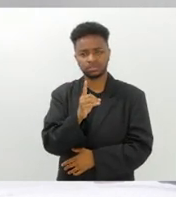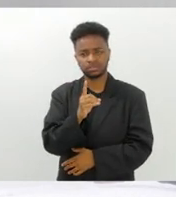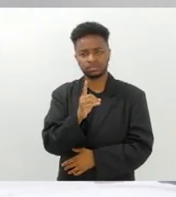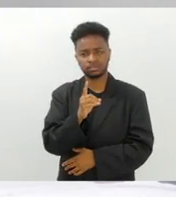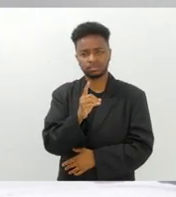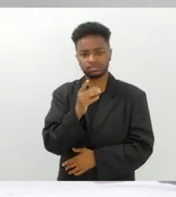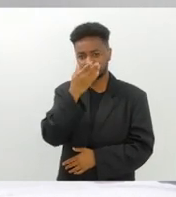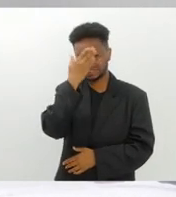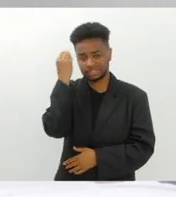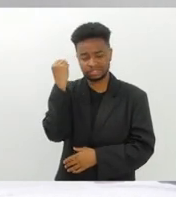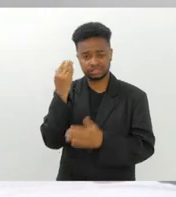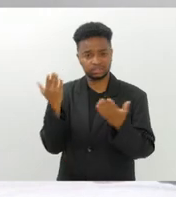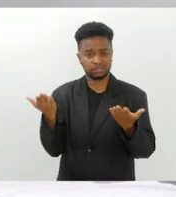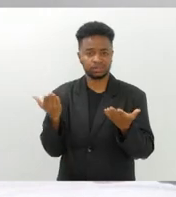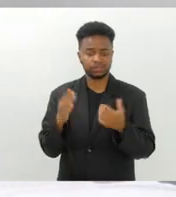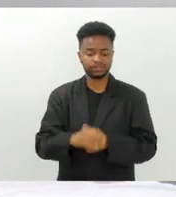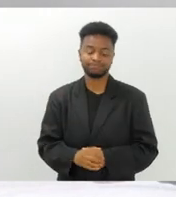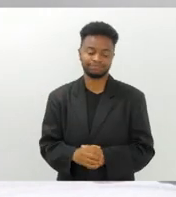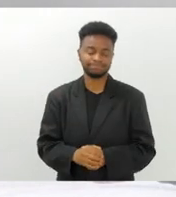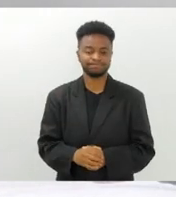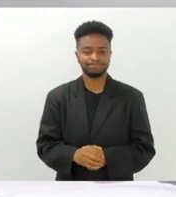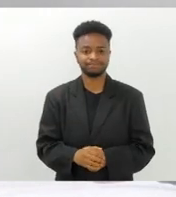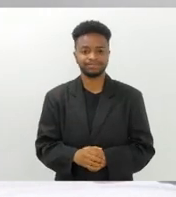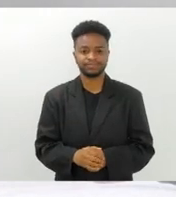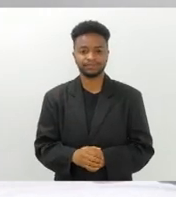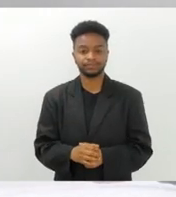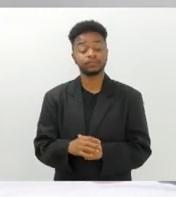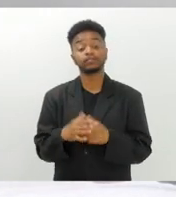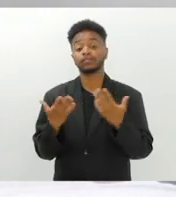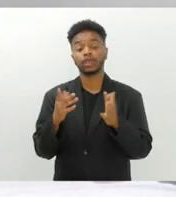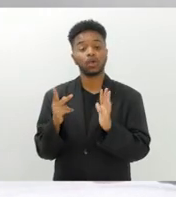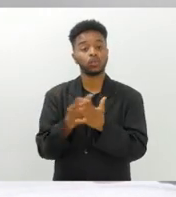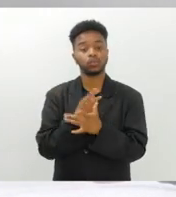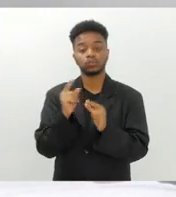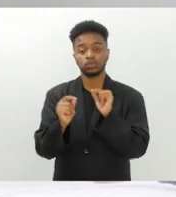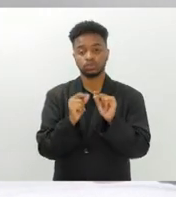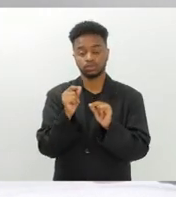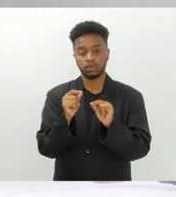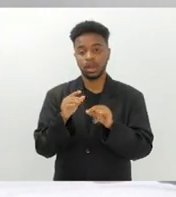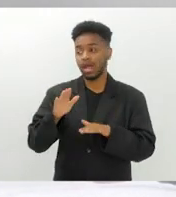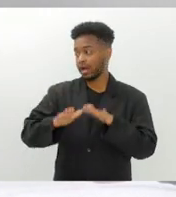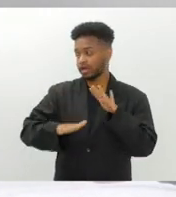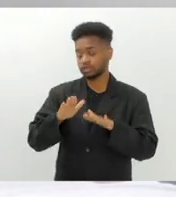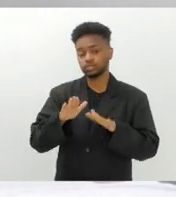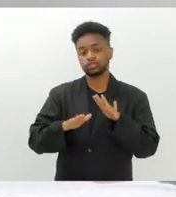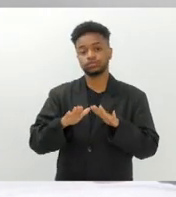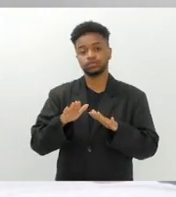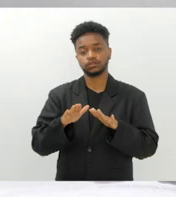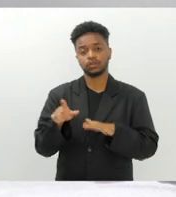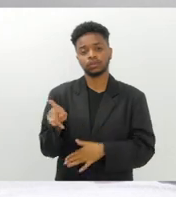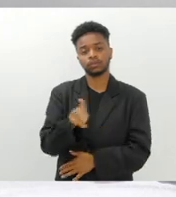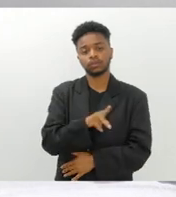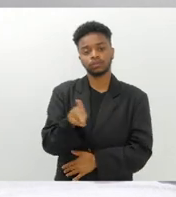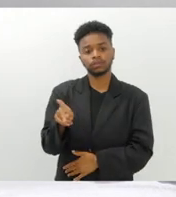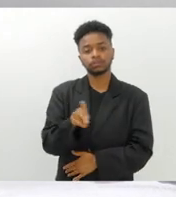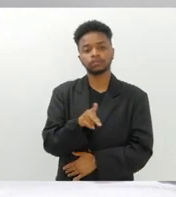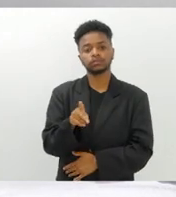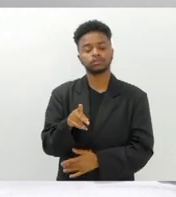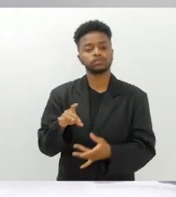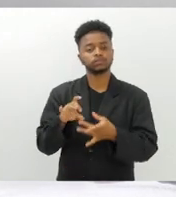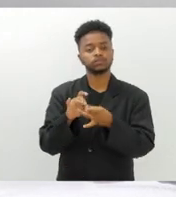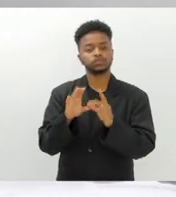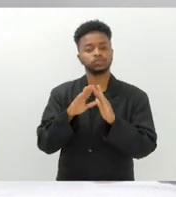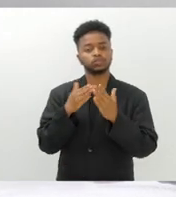Amnésica. E aí, o que aconteceu? Muitas vezes, os professores das